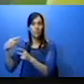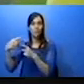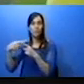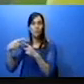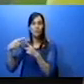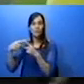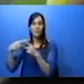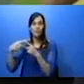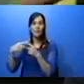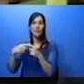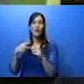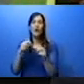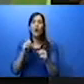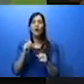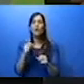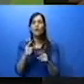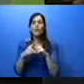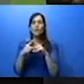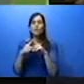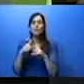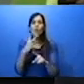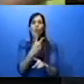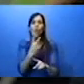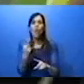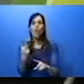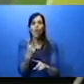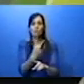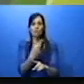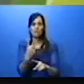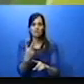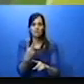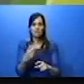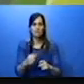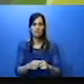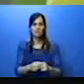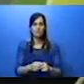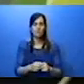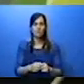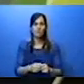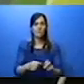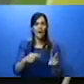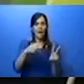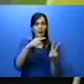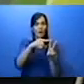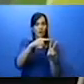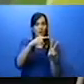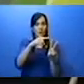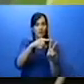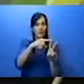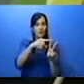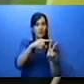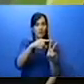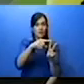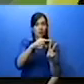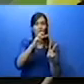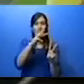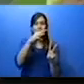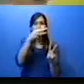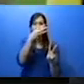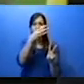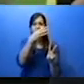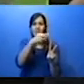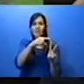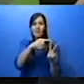os 2. Raiz cúbica de 8. Raiz cúbica? Nossa, que nome